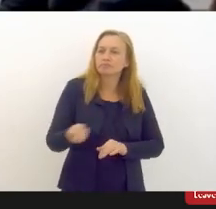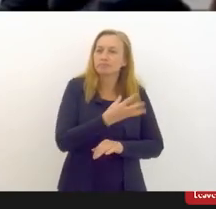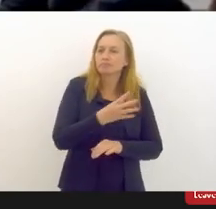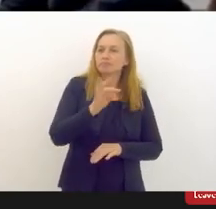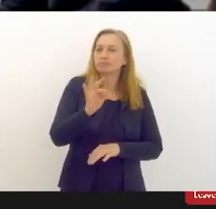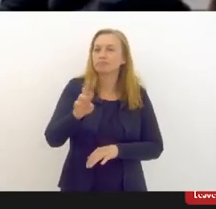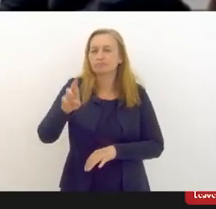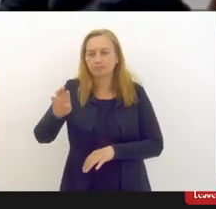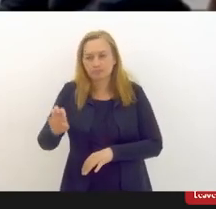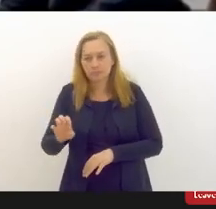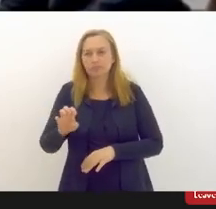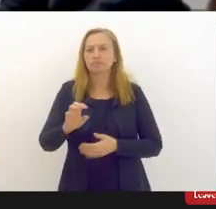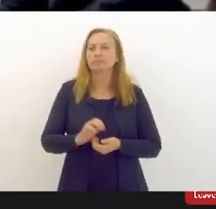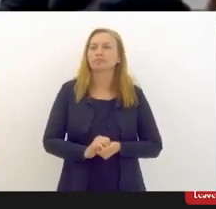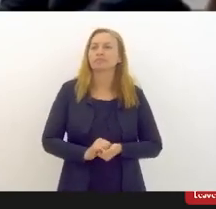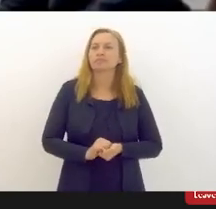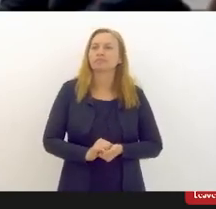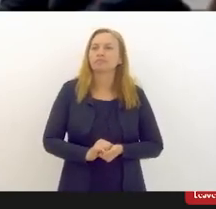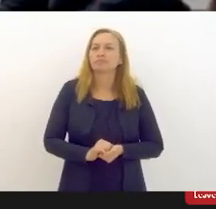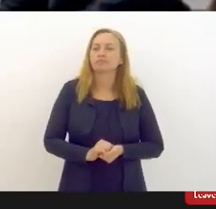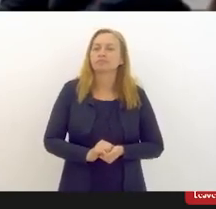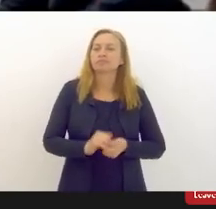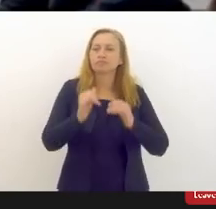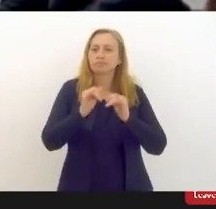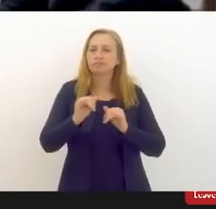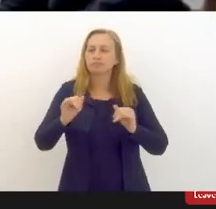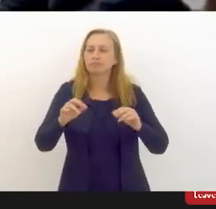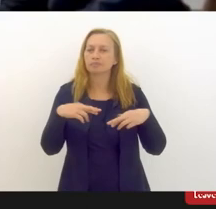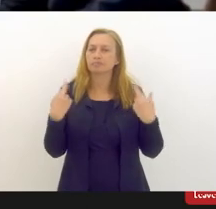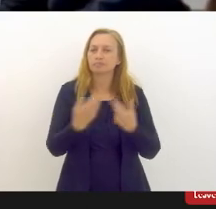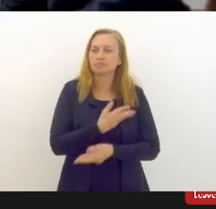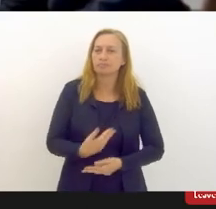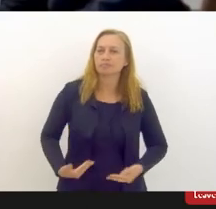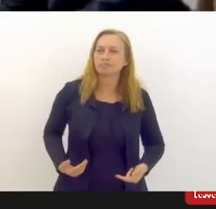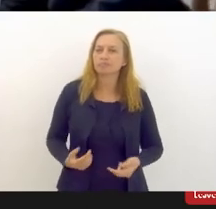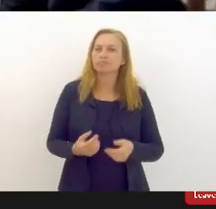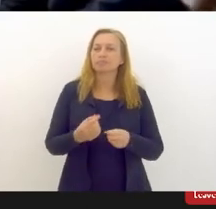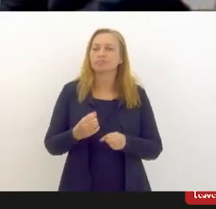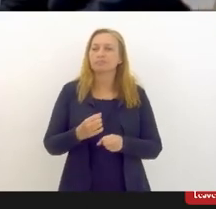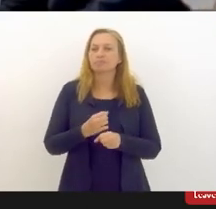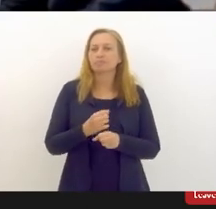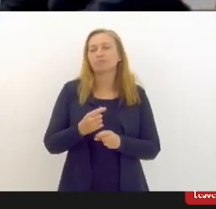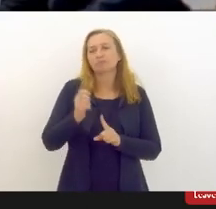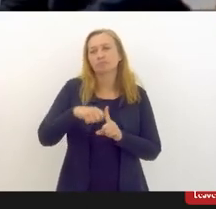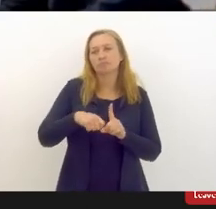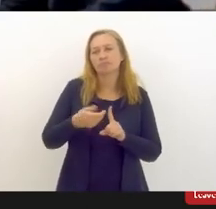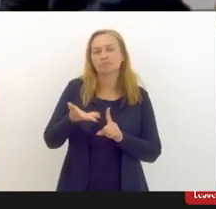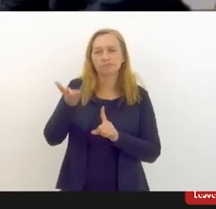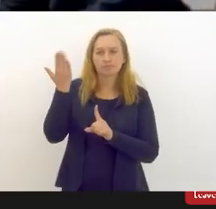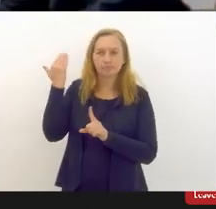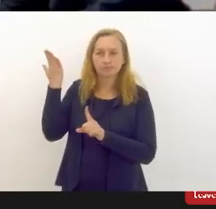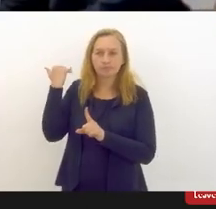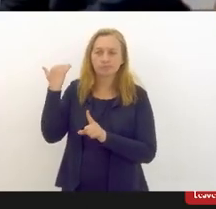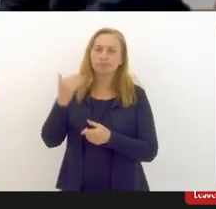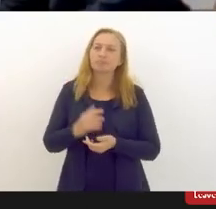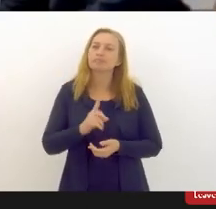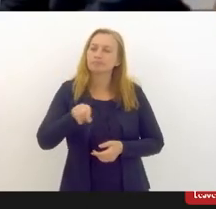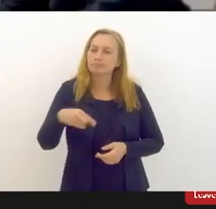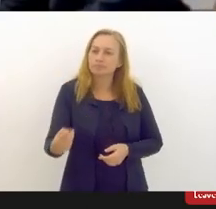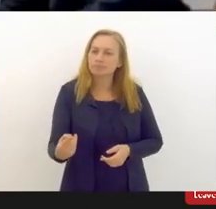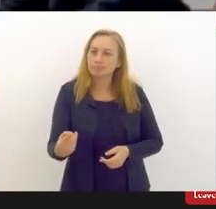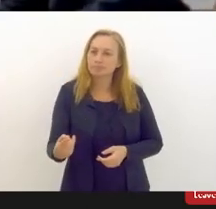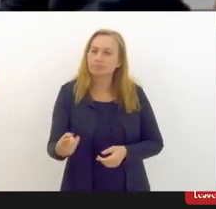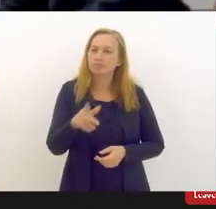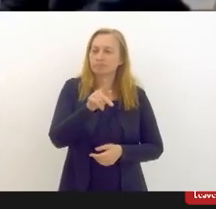TR após a nossa audiência pública que ocorreu um mês atrás. Então vai para a publicação e em seguida vai